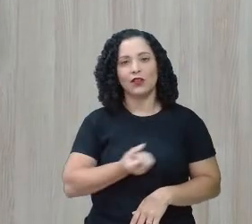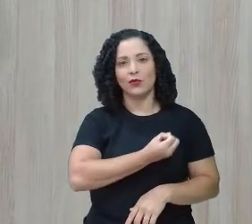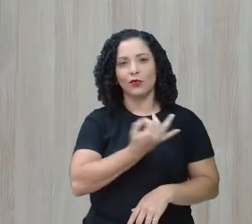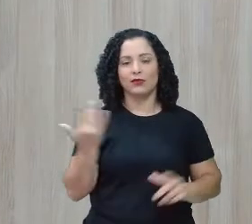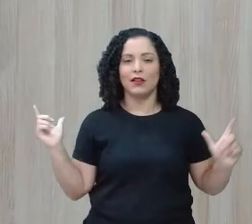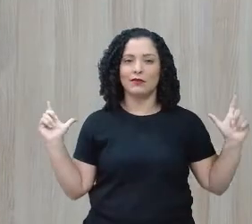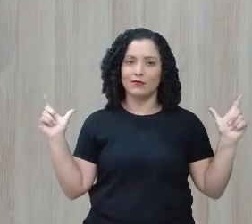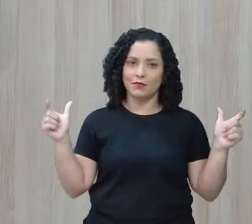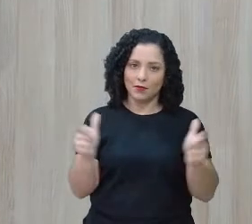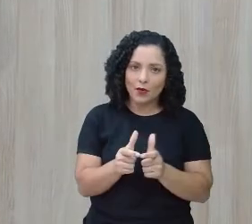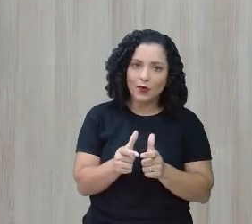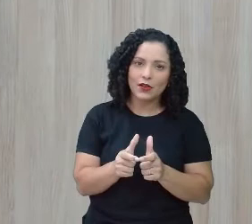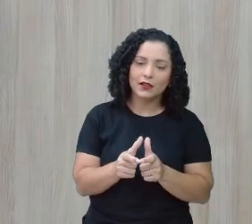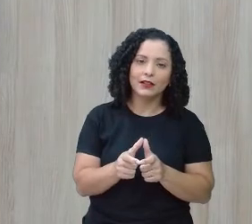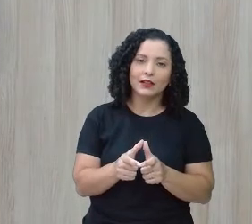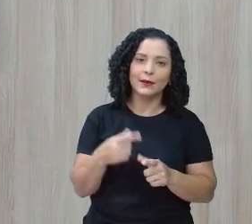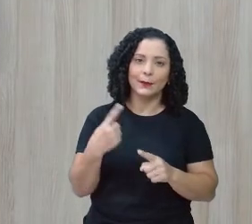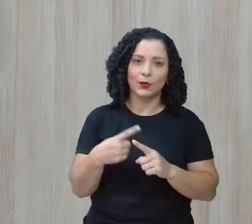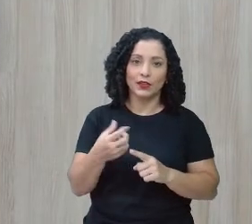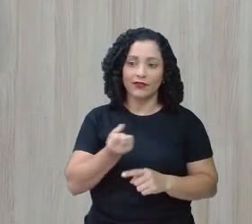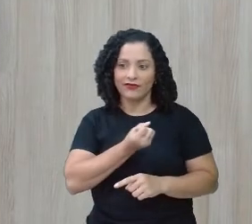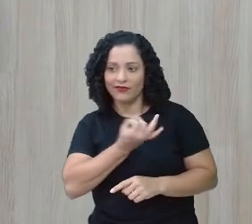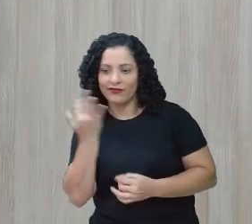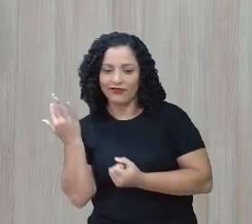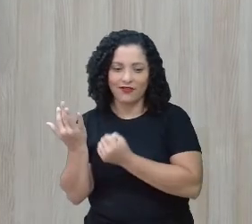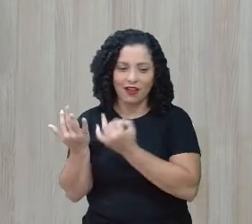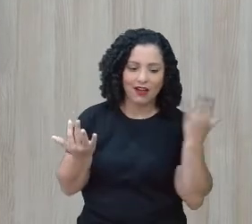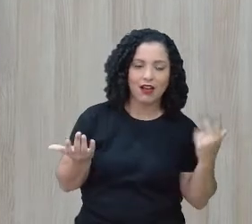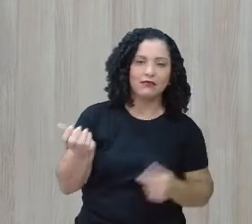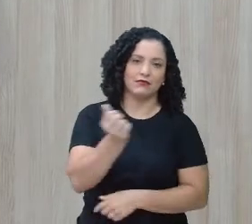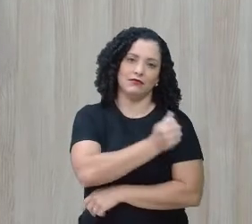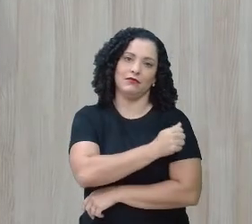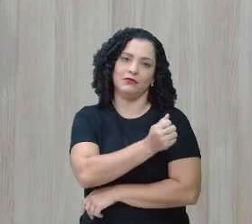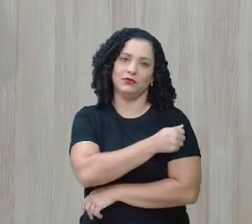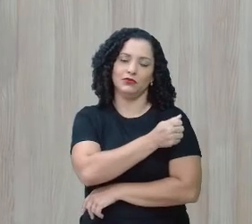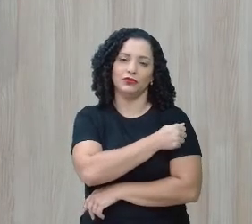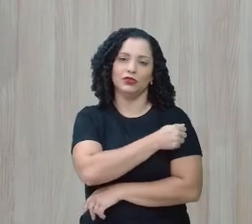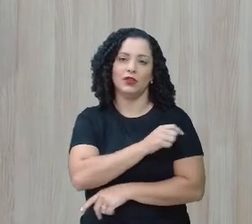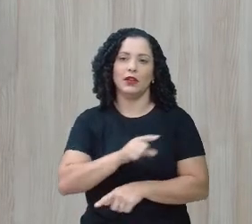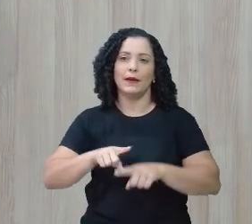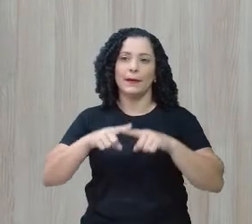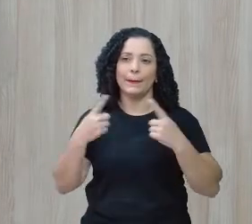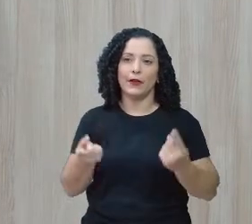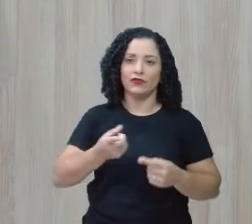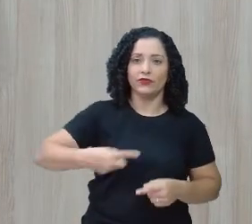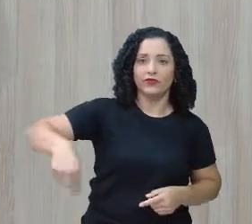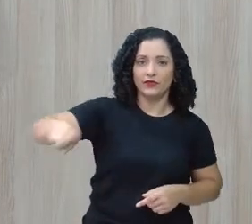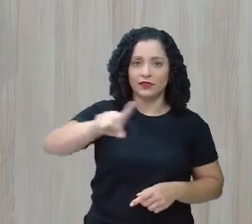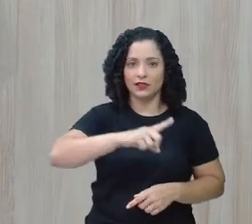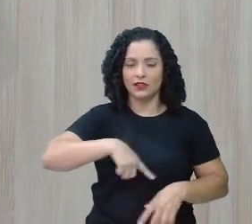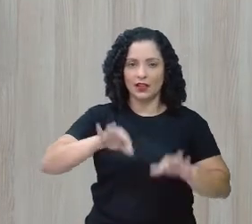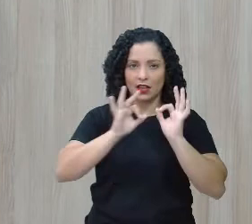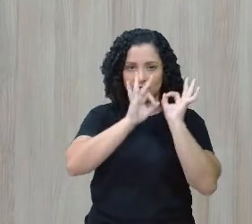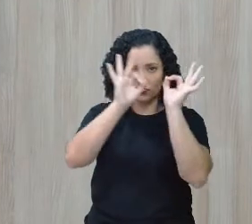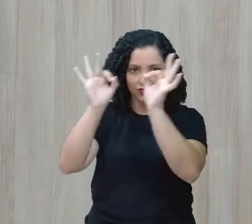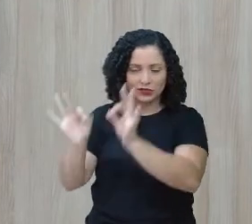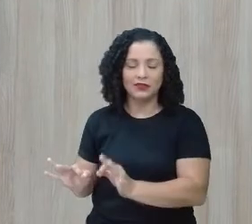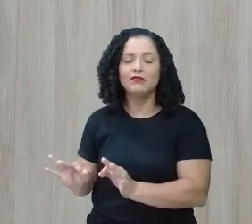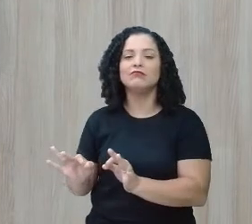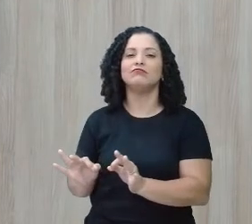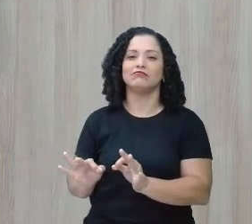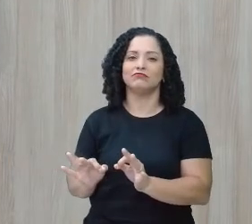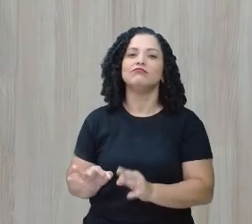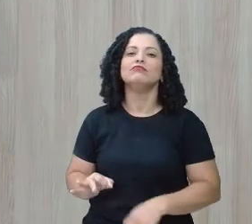menor em relação à quantidade de alunos que a gente tem na rede. Então eu peço que você que está assistindo essa aula, mande lá o